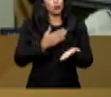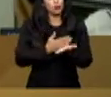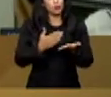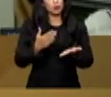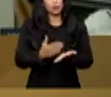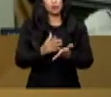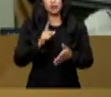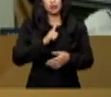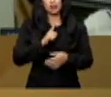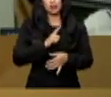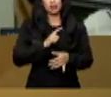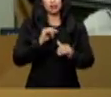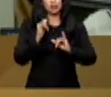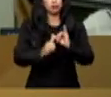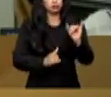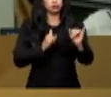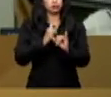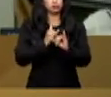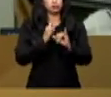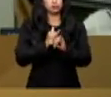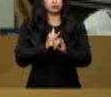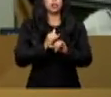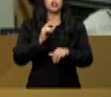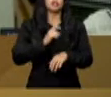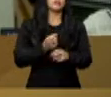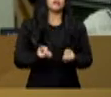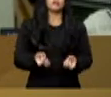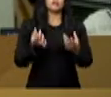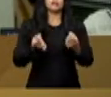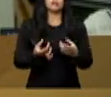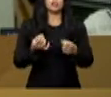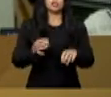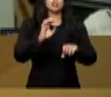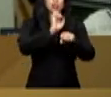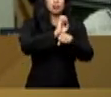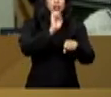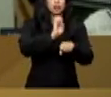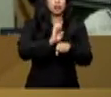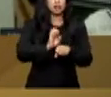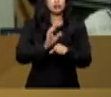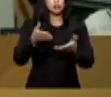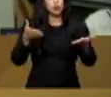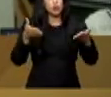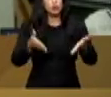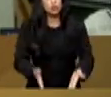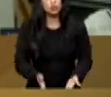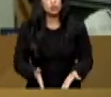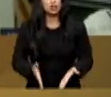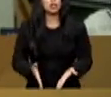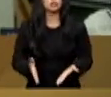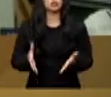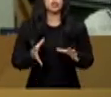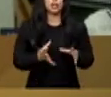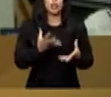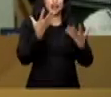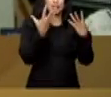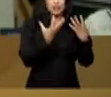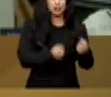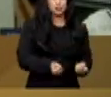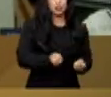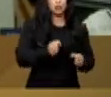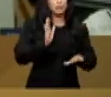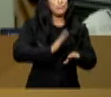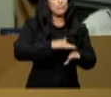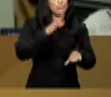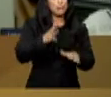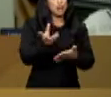que privilegiava os estados produtores, concentrando nestes boa parte da arrecadação do imposto em detrimento dos